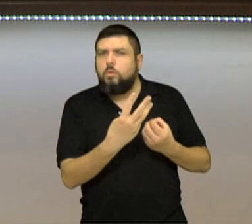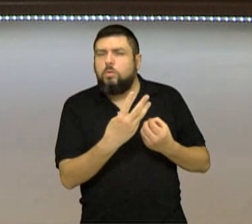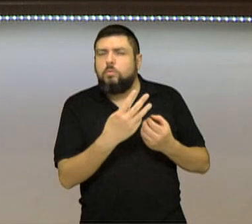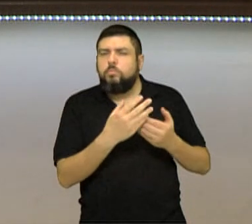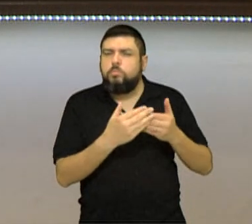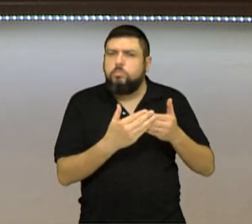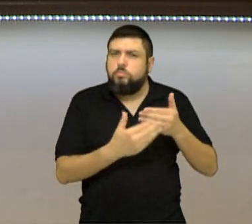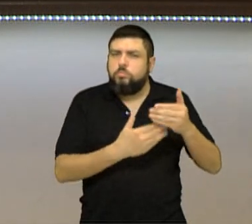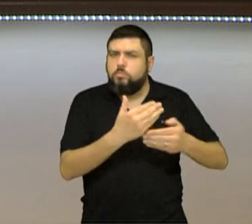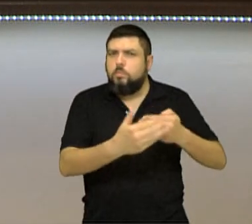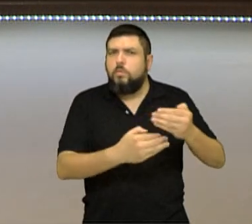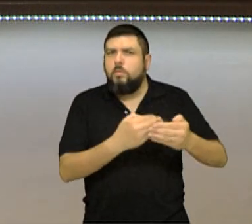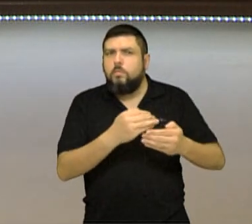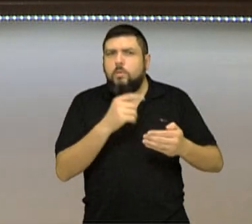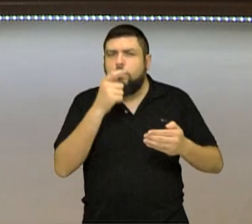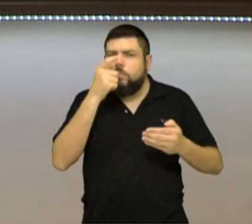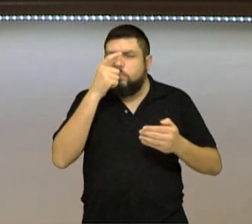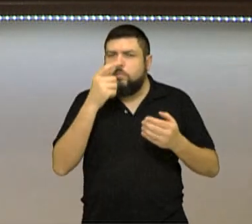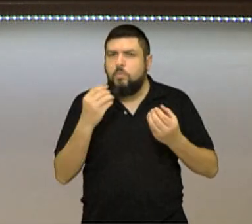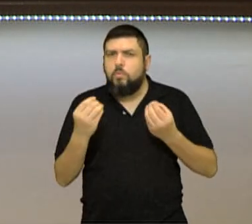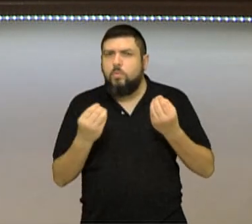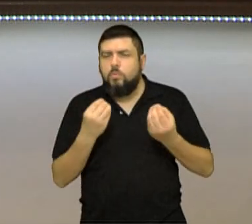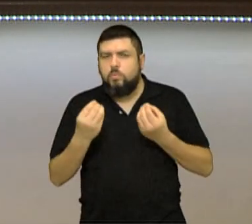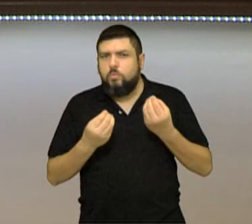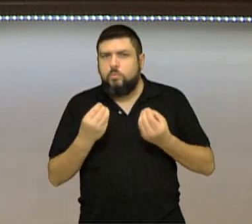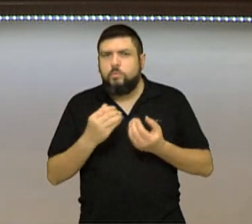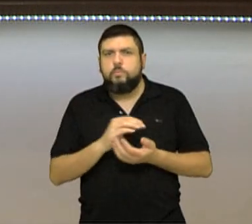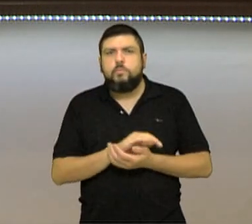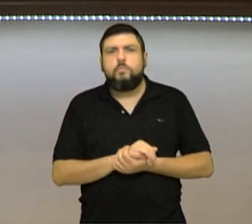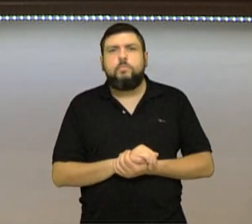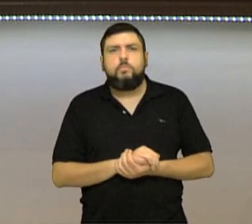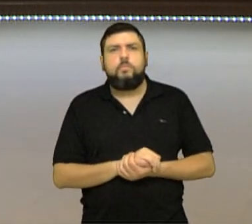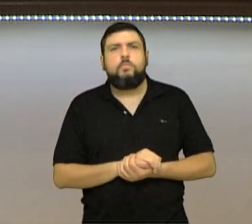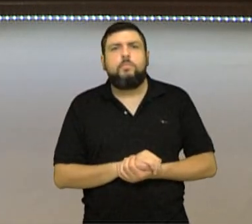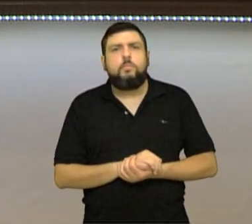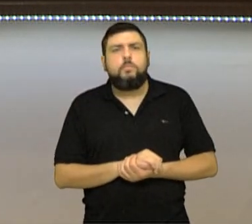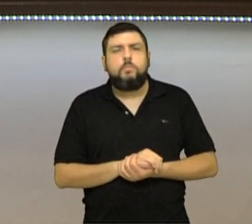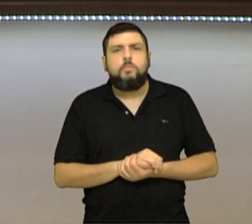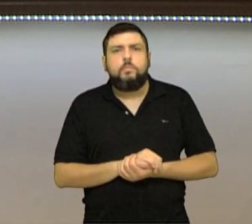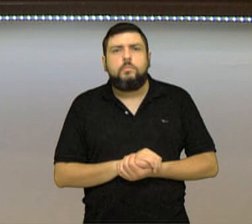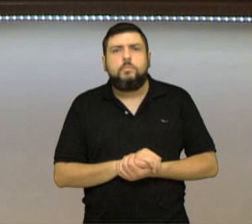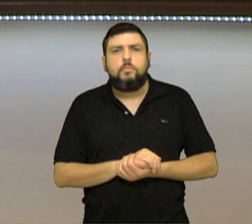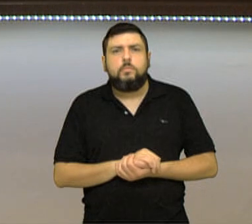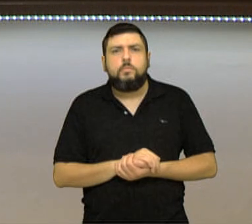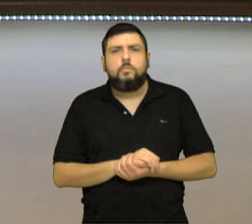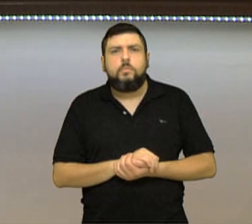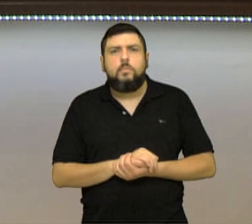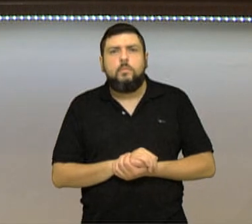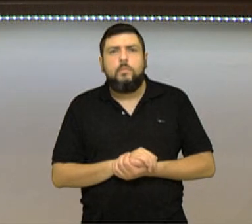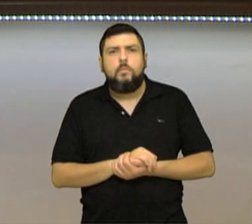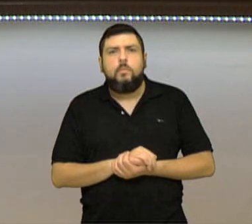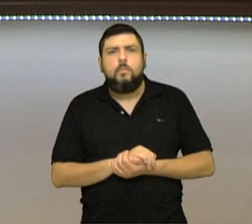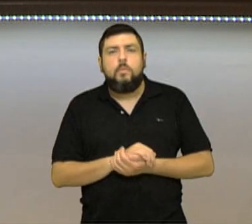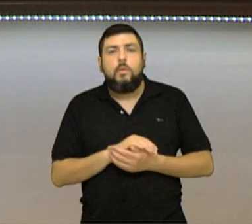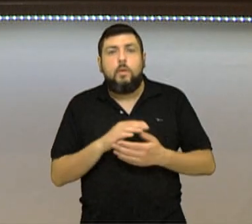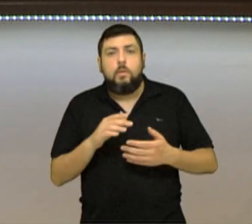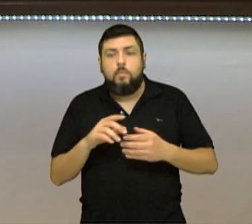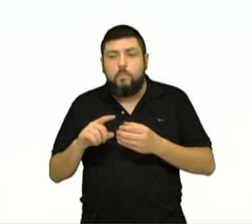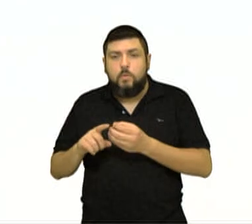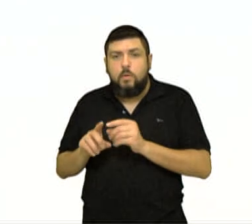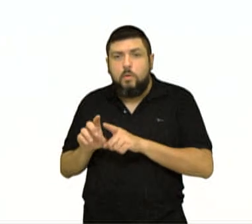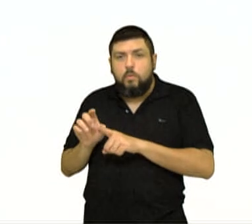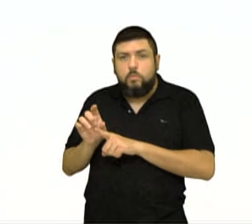sequência, tá certo? Aqui a comparação entre esses dois grandes processos de gametogênese. Tanto a espermatogênese quanto